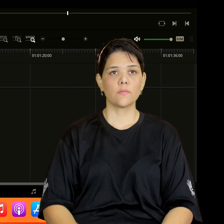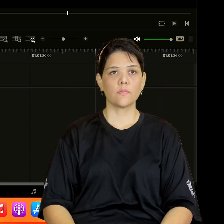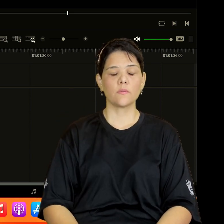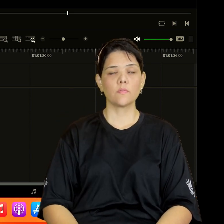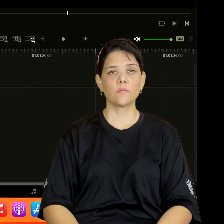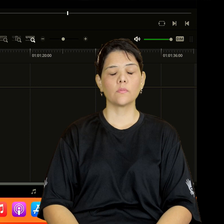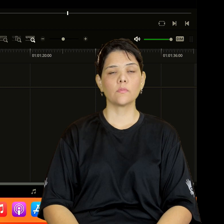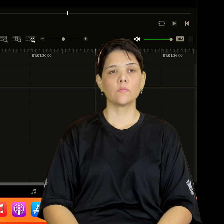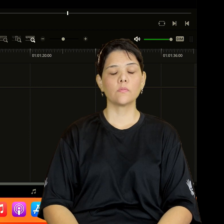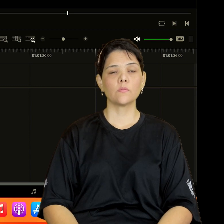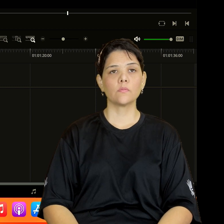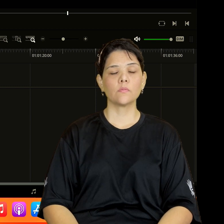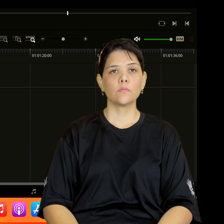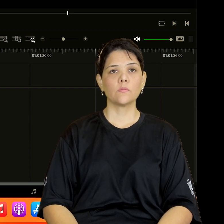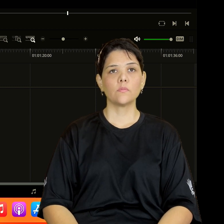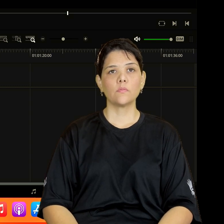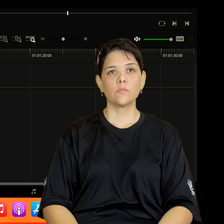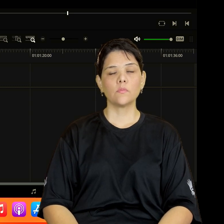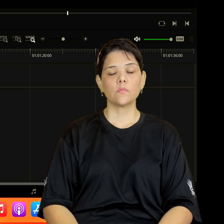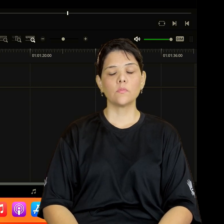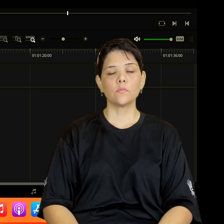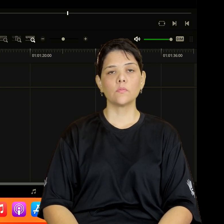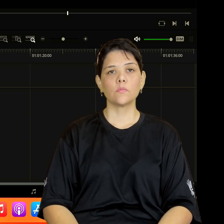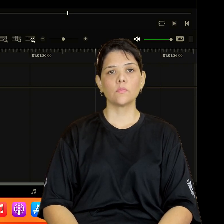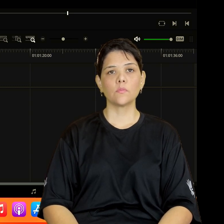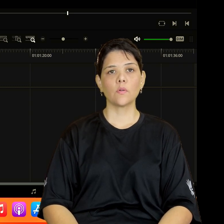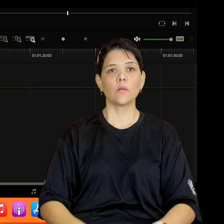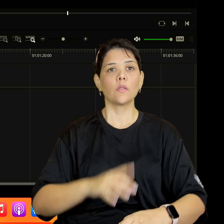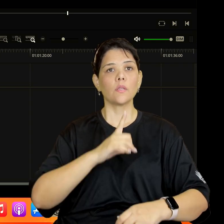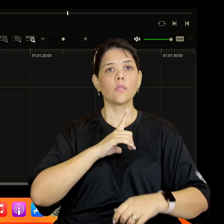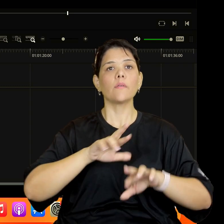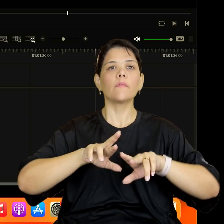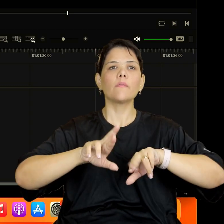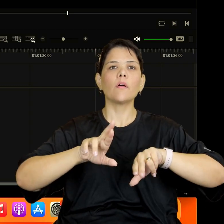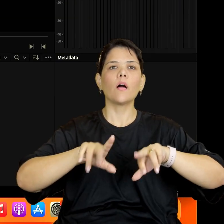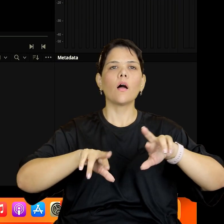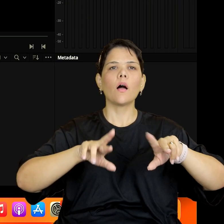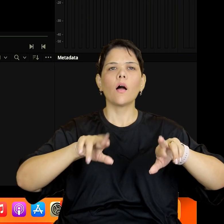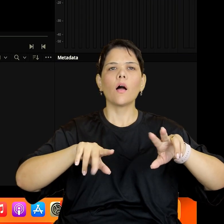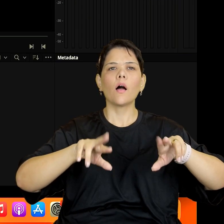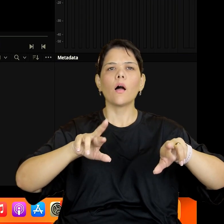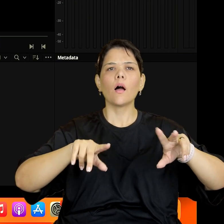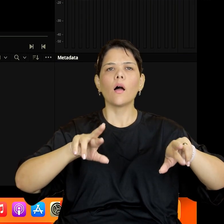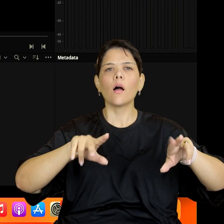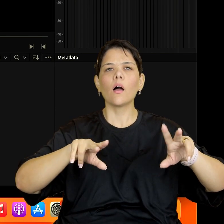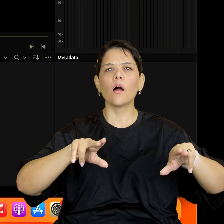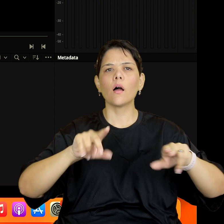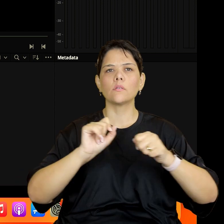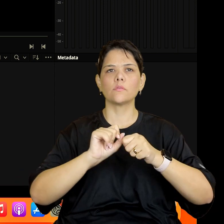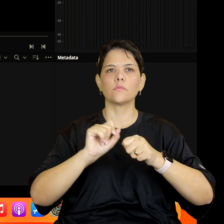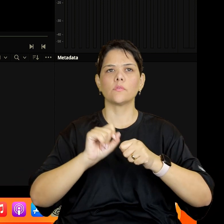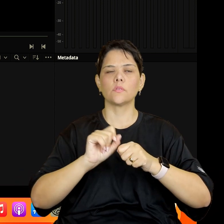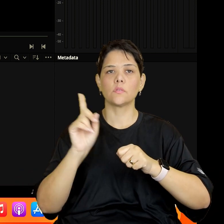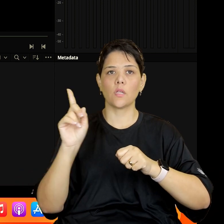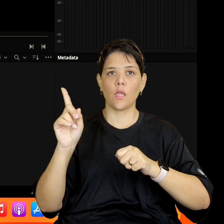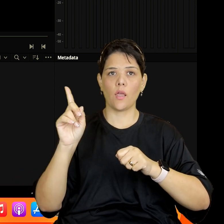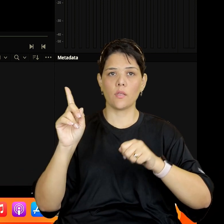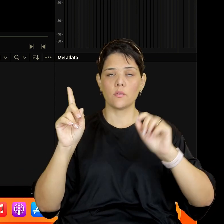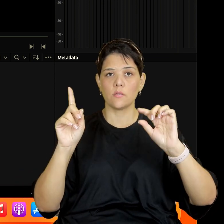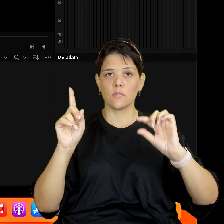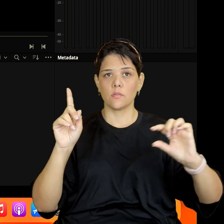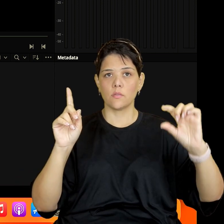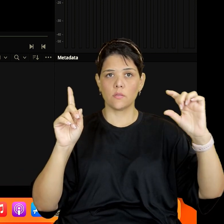mas é isso. A gente tem várias maneiras de fazer isso. A gente tem essa aba que você importa as coisas do